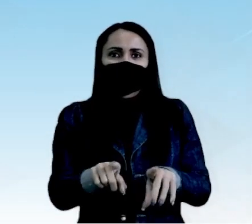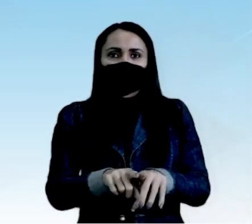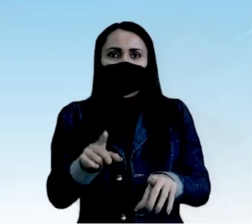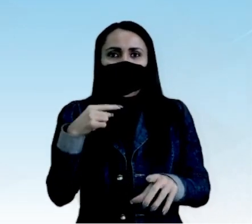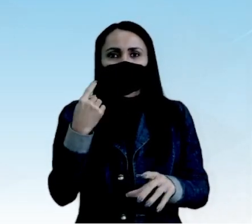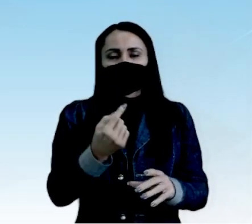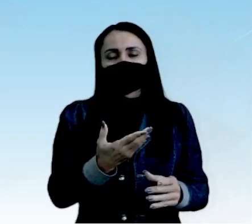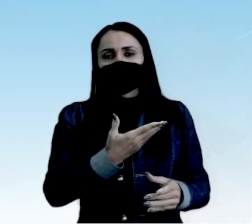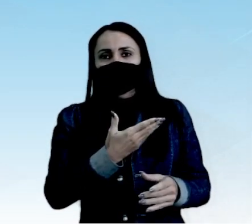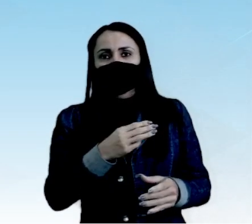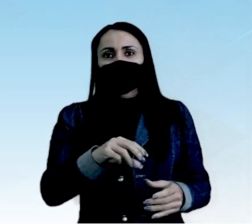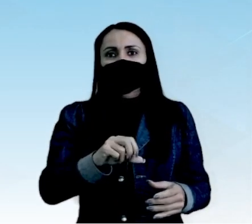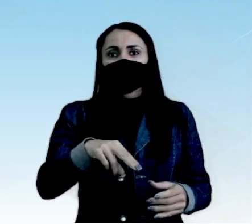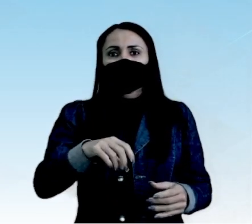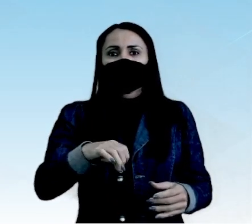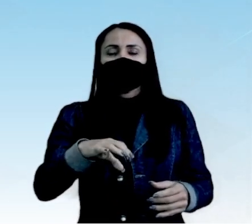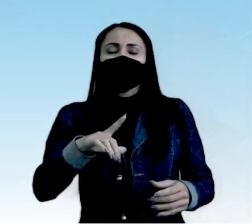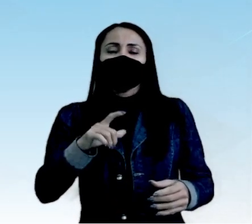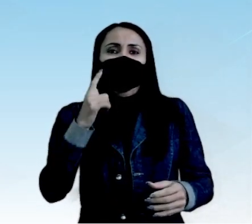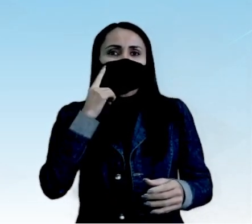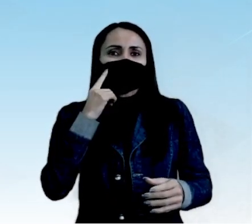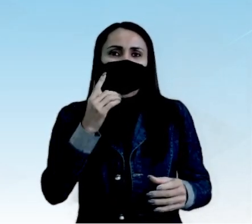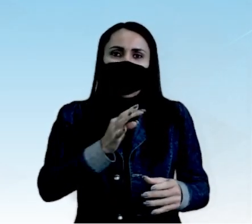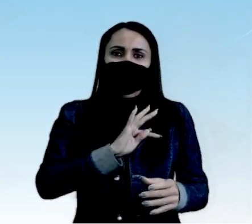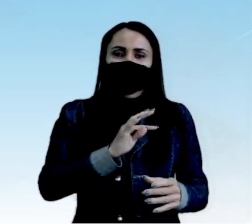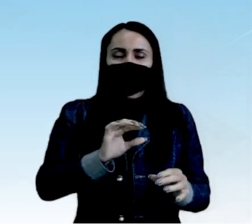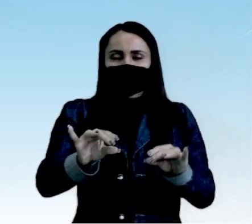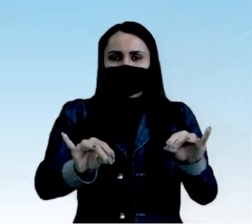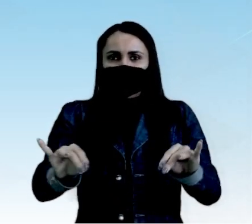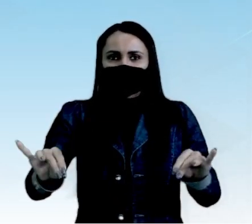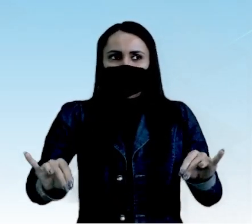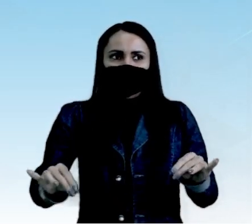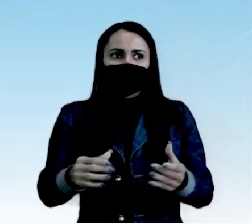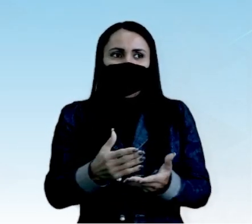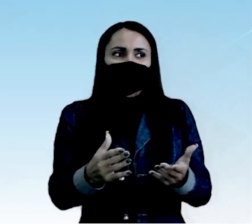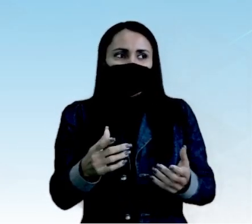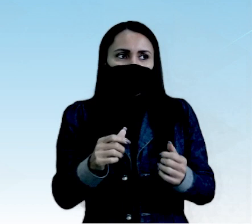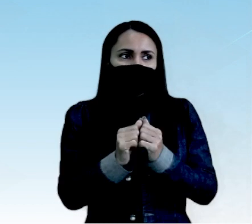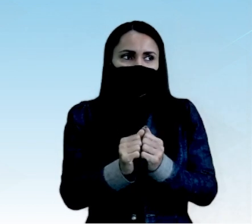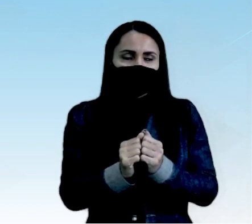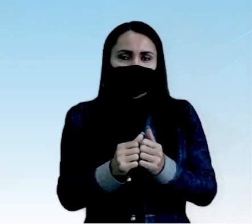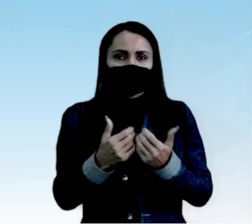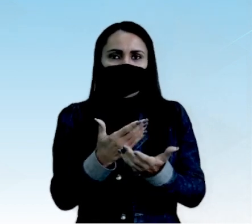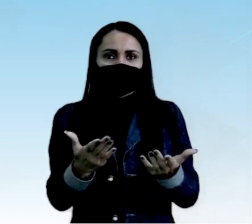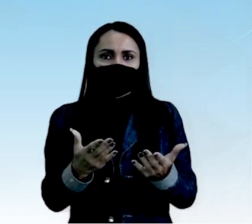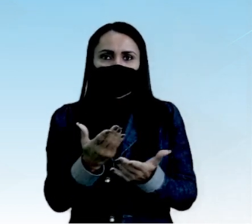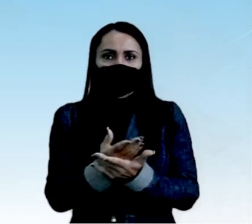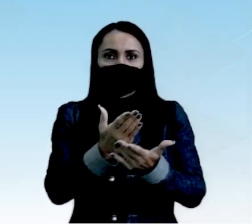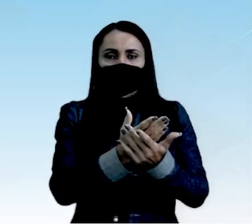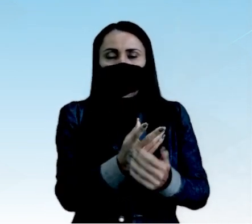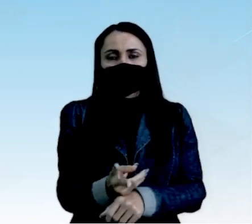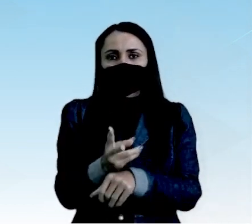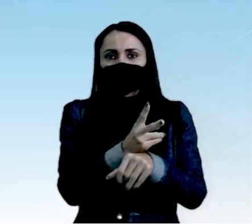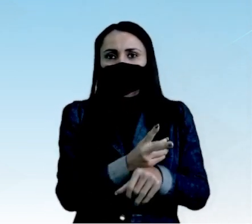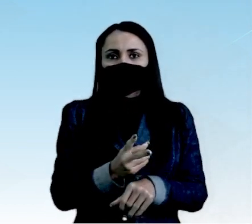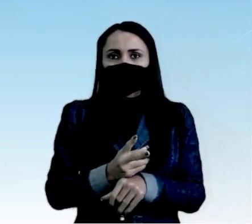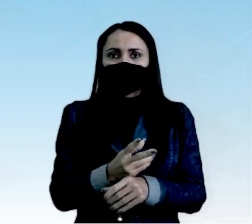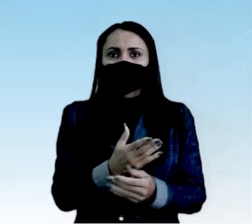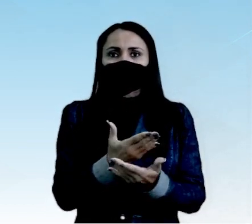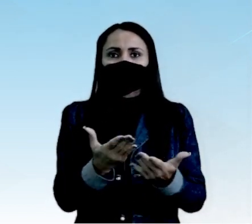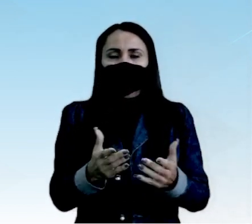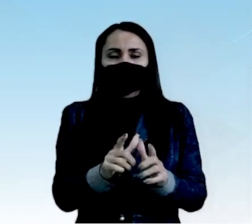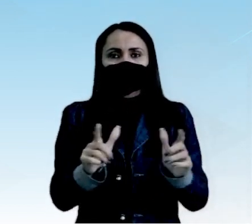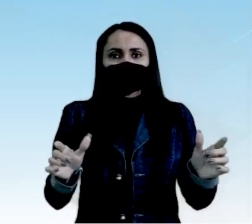nosso amigão, Manuel, tá aí na técnica, você não tá visualizando, mas ele tá conosco. Nossa videoaula de hoje é grandezas e